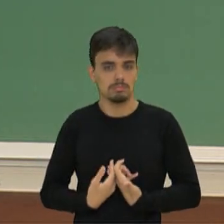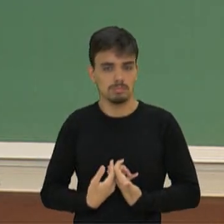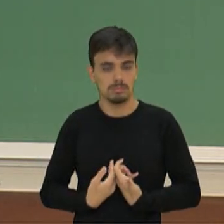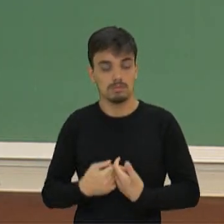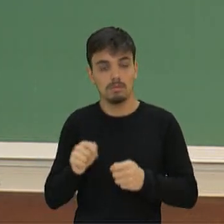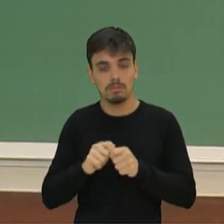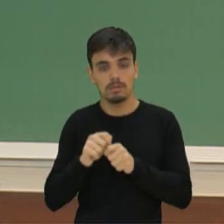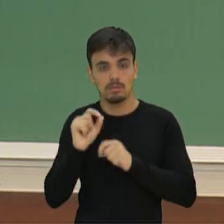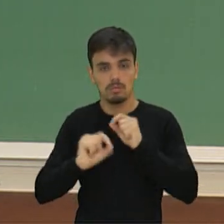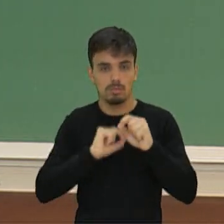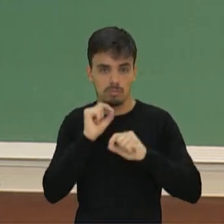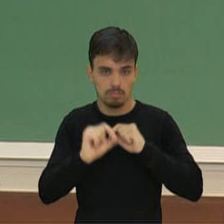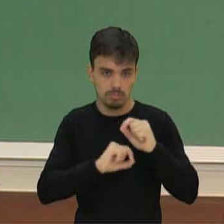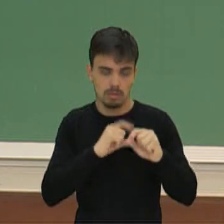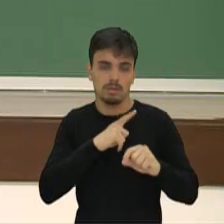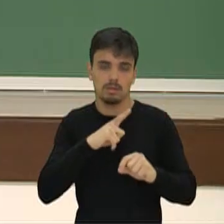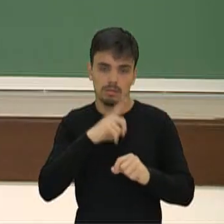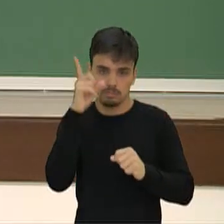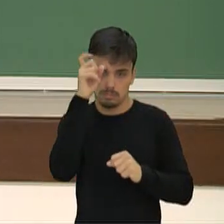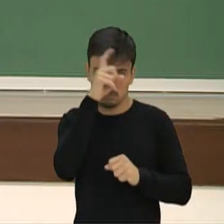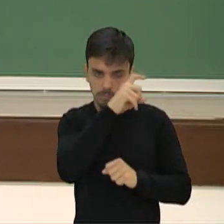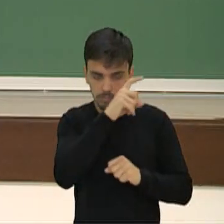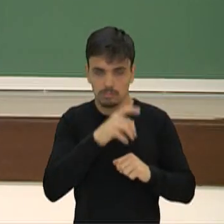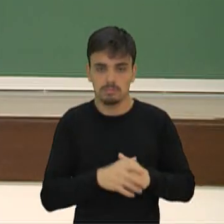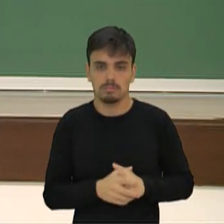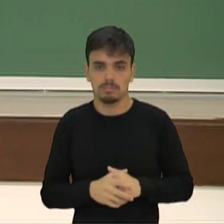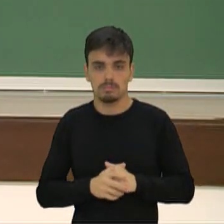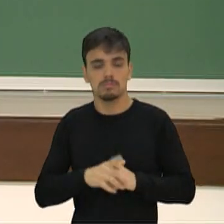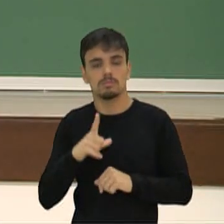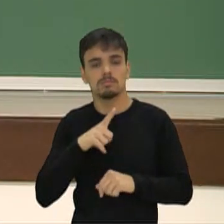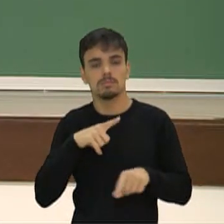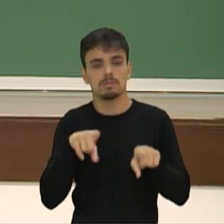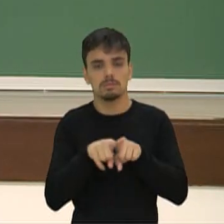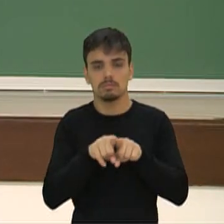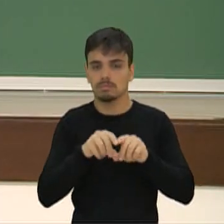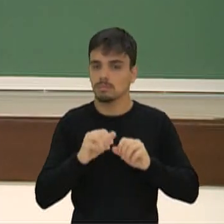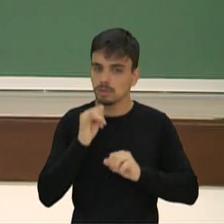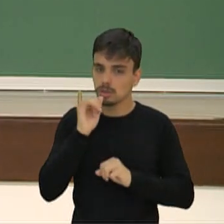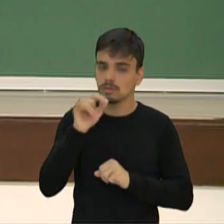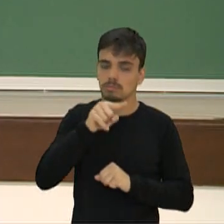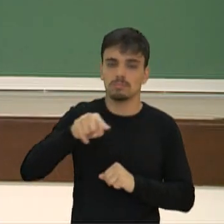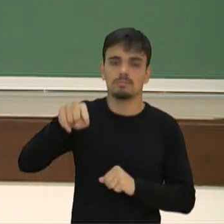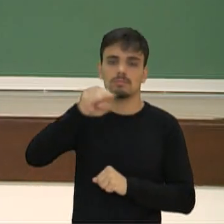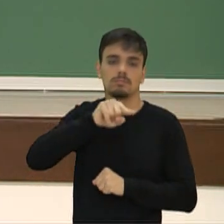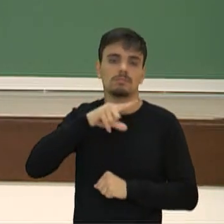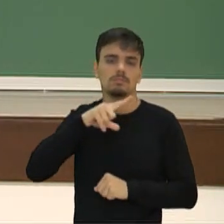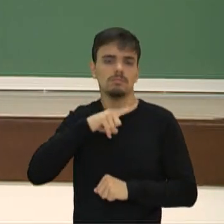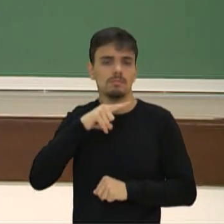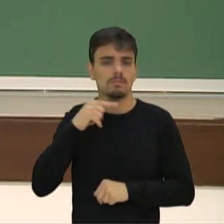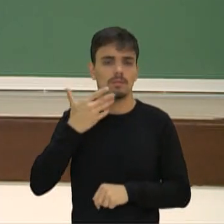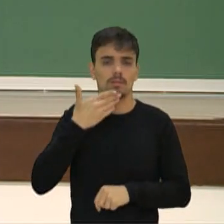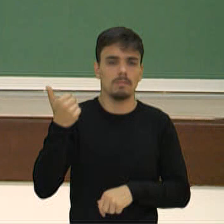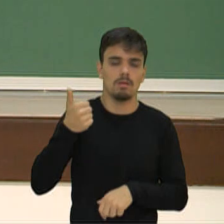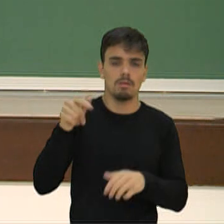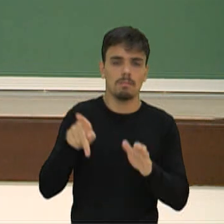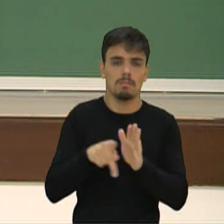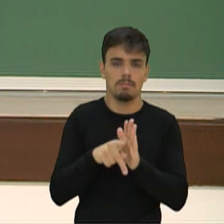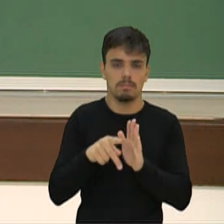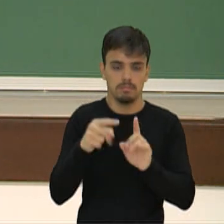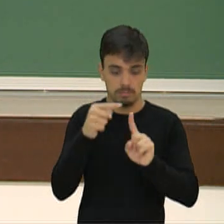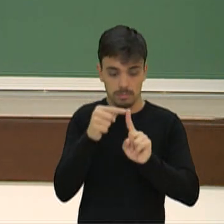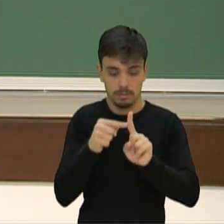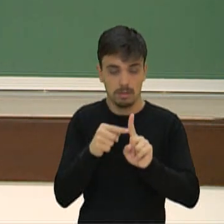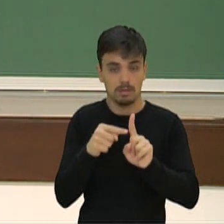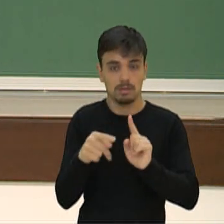fazer com que você tenha certas dificuldades. E aí eu venho dizer para vocês, quando você tem a melhor fase do seu olho, é